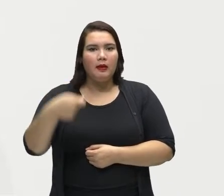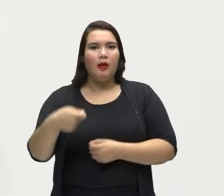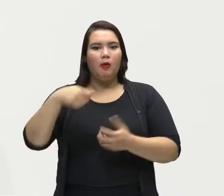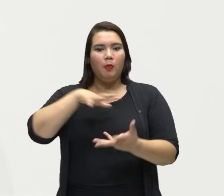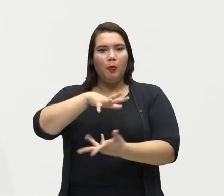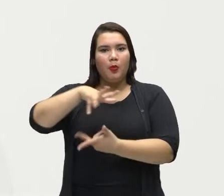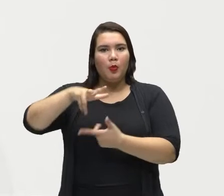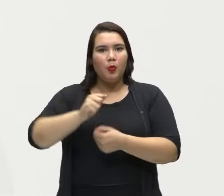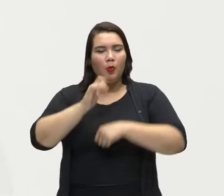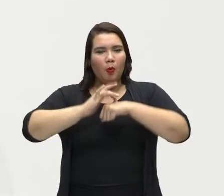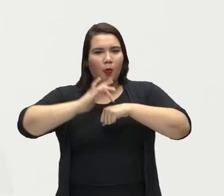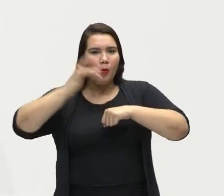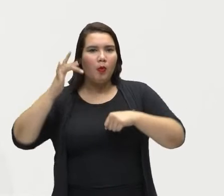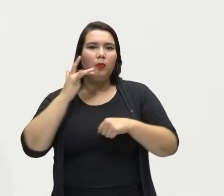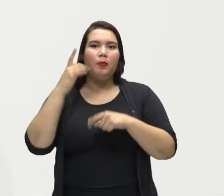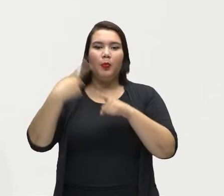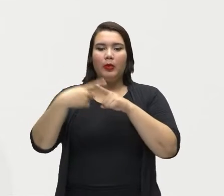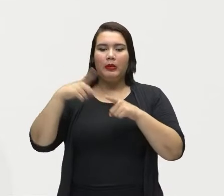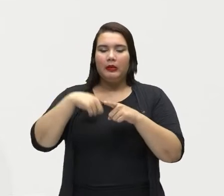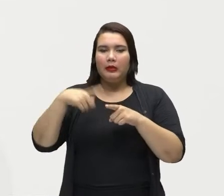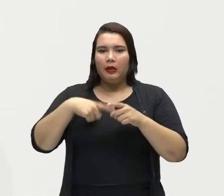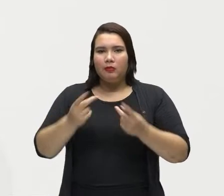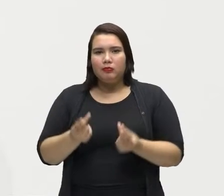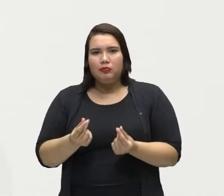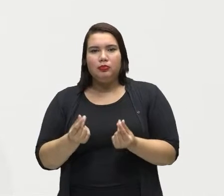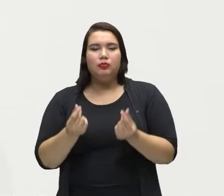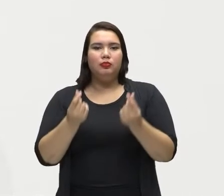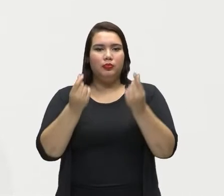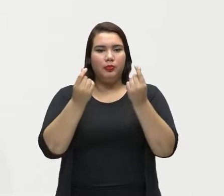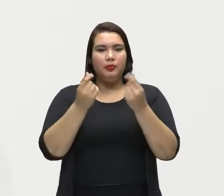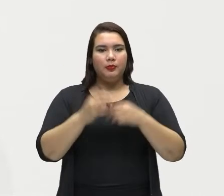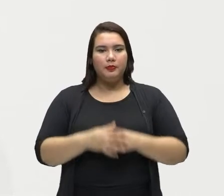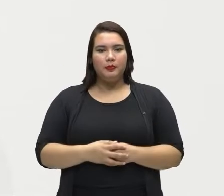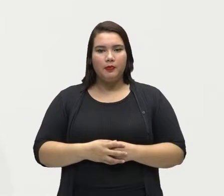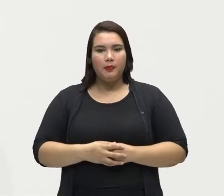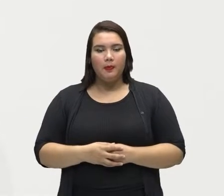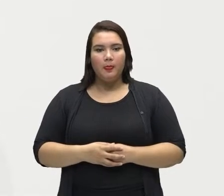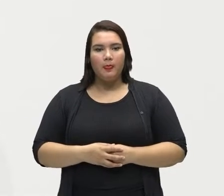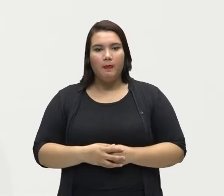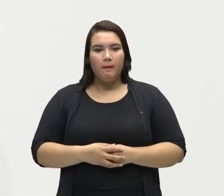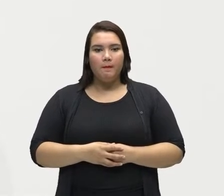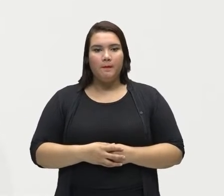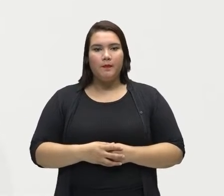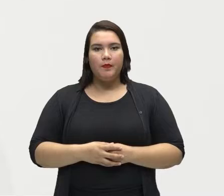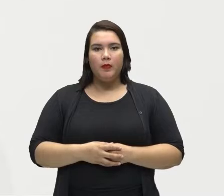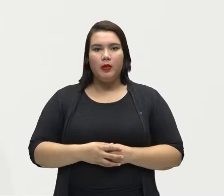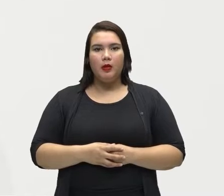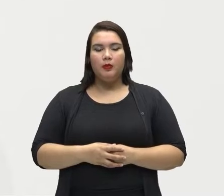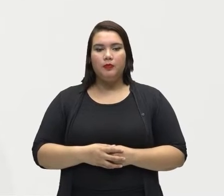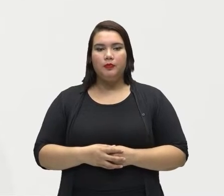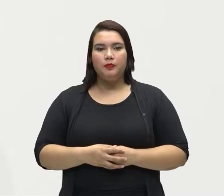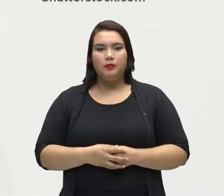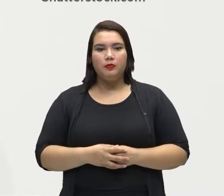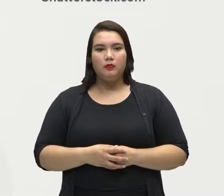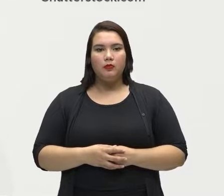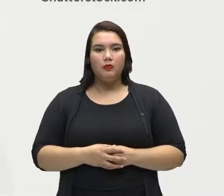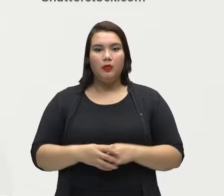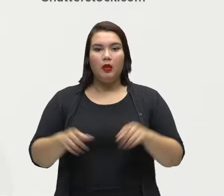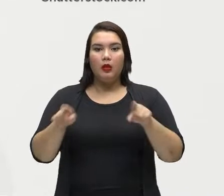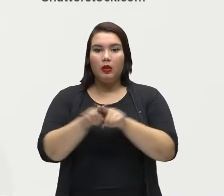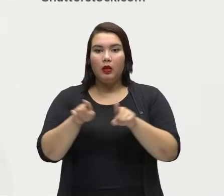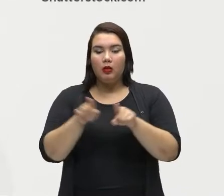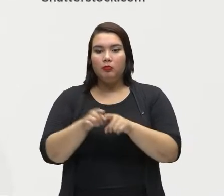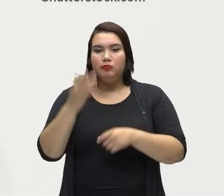do ouro, pela a fartura de ouro que tinha na região. Segundo um dos